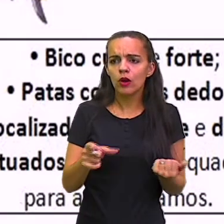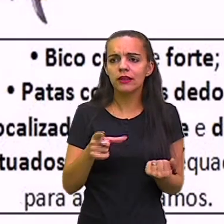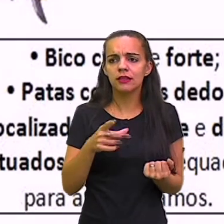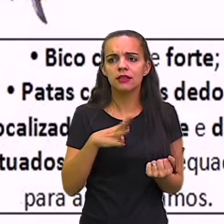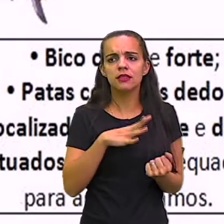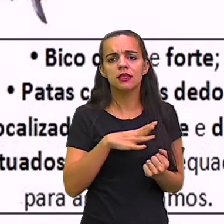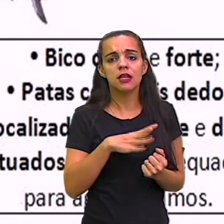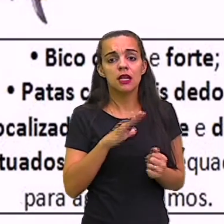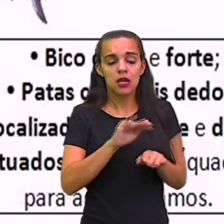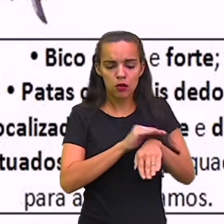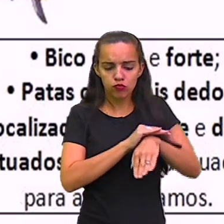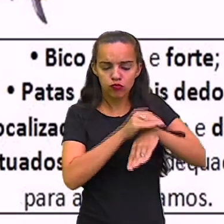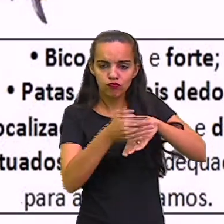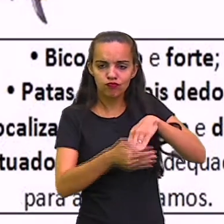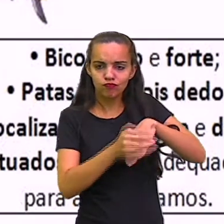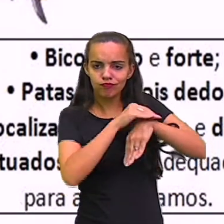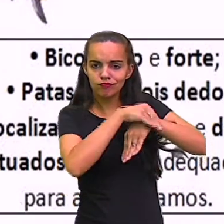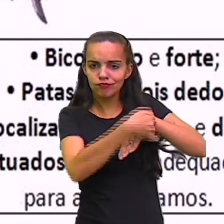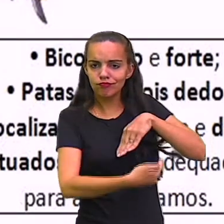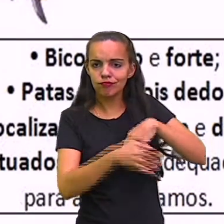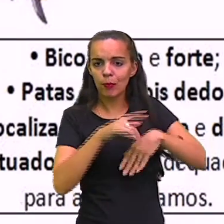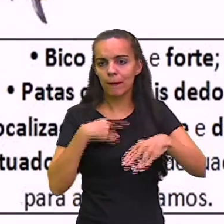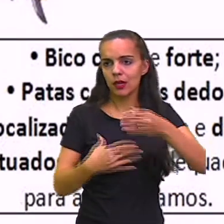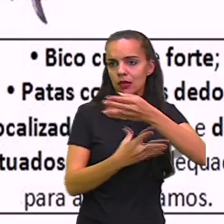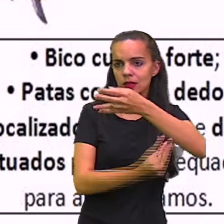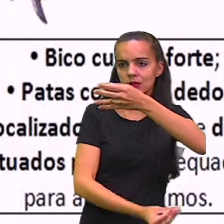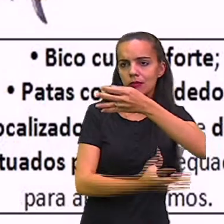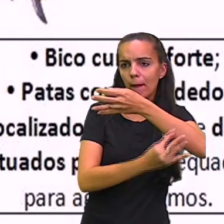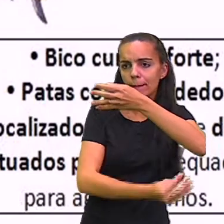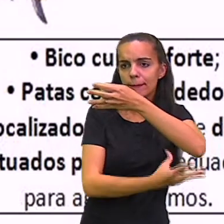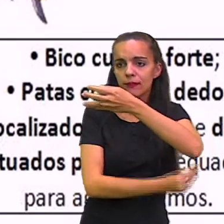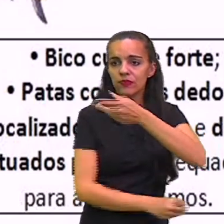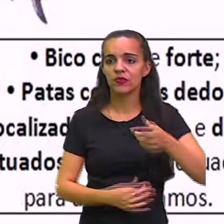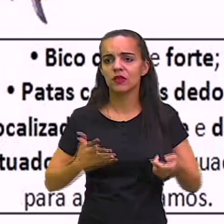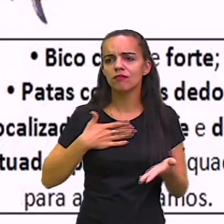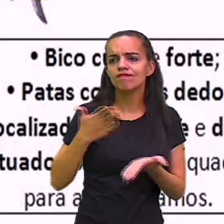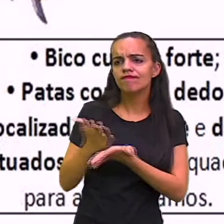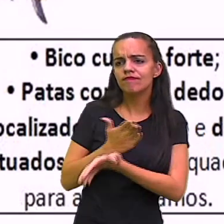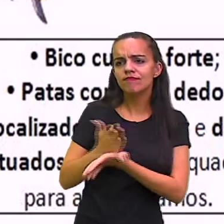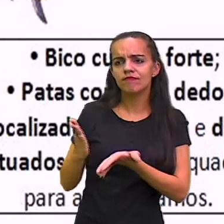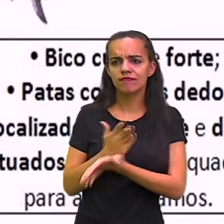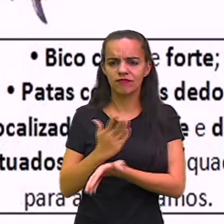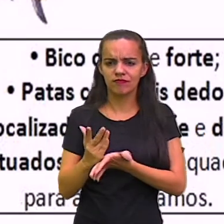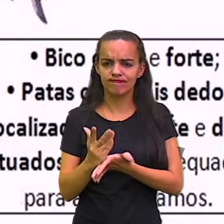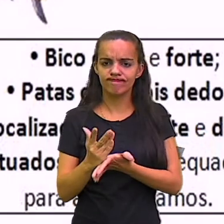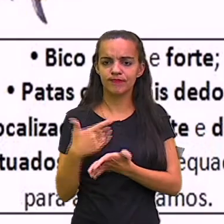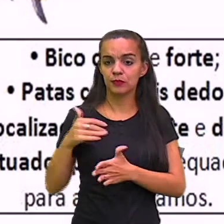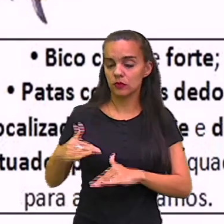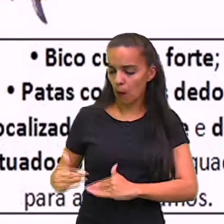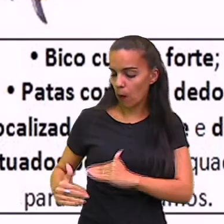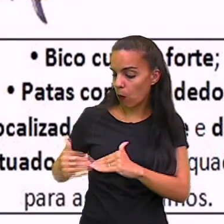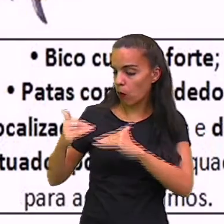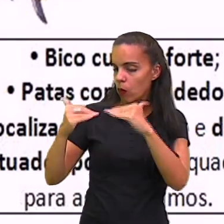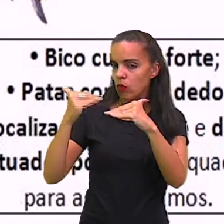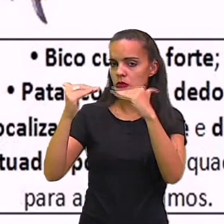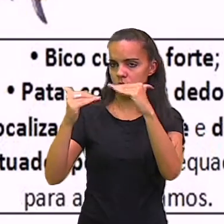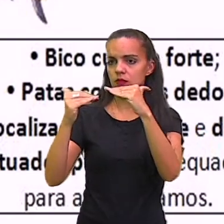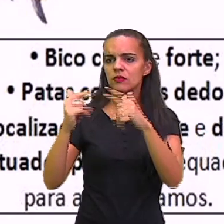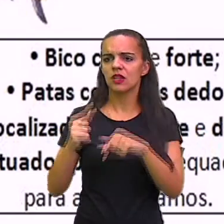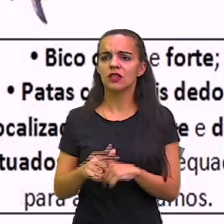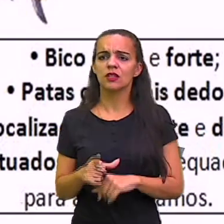por pena esse kamosa algumas aves estão em processo de extinção